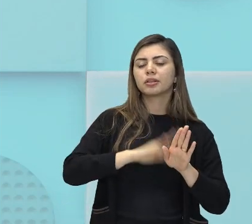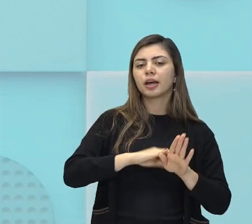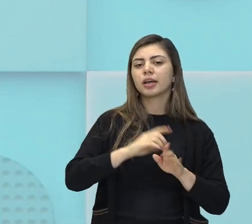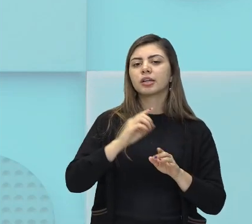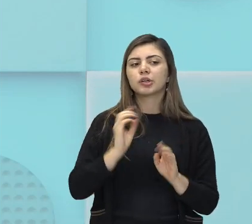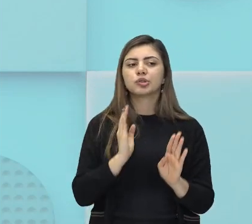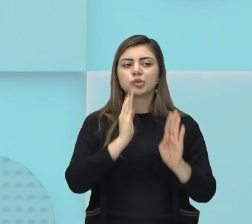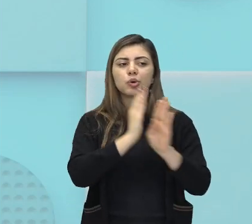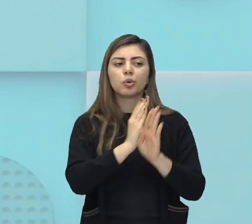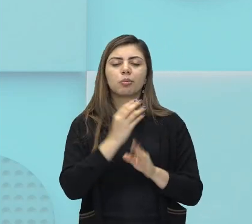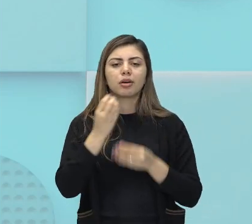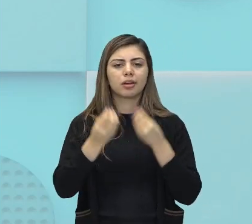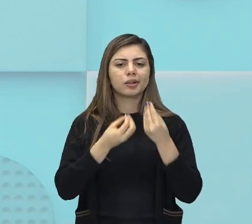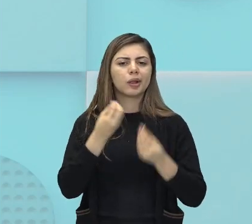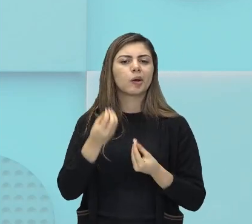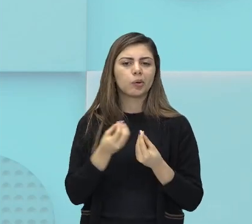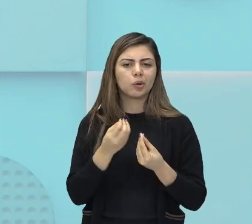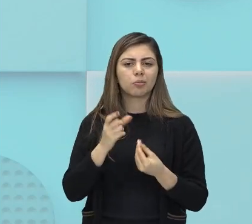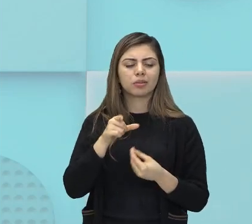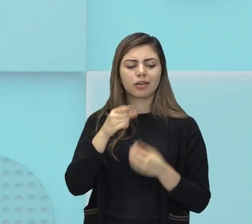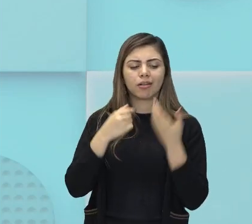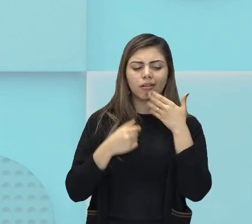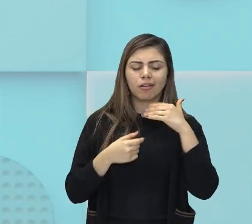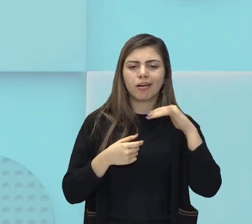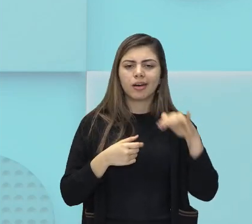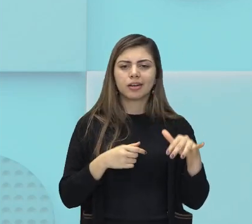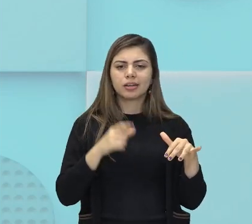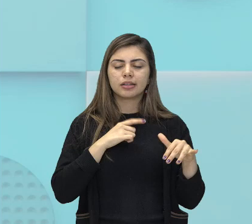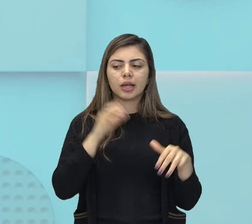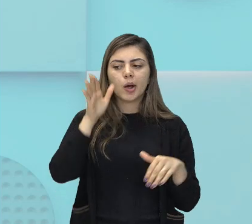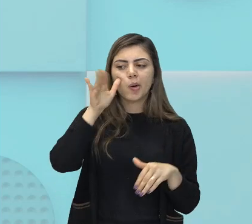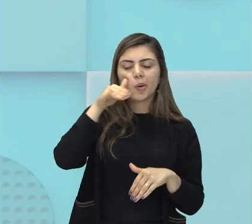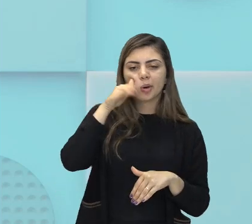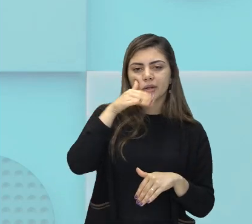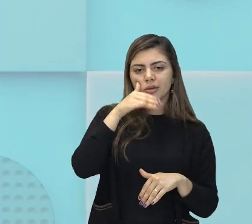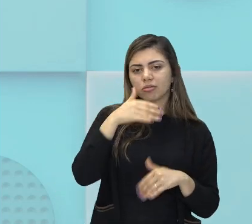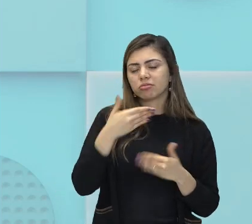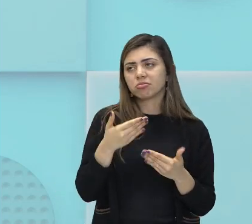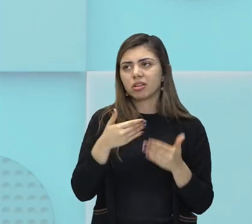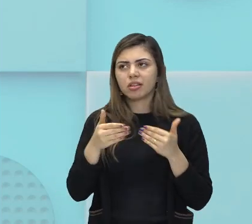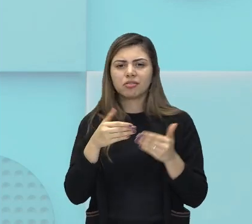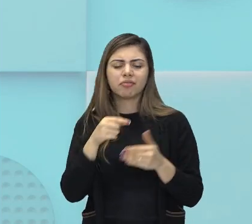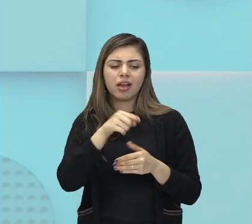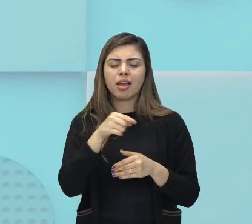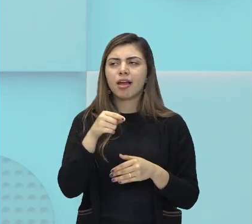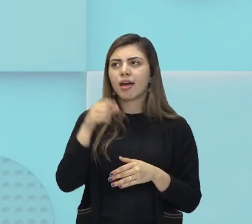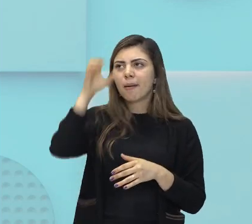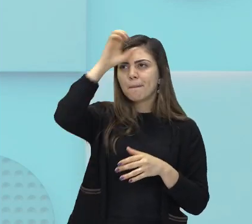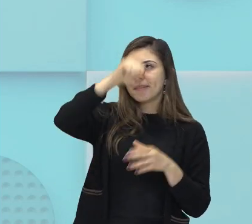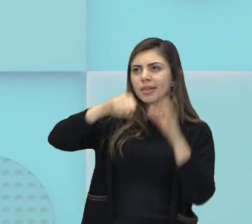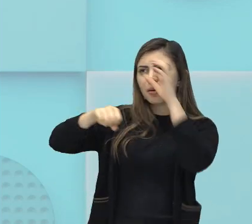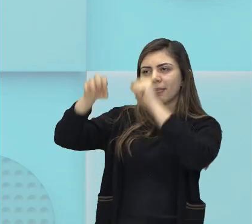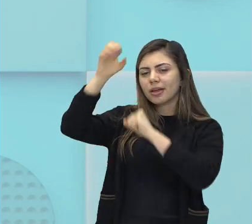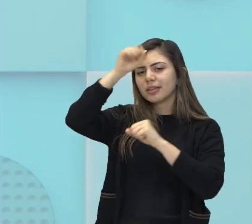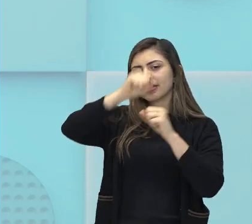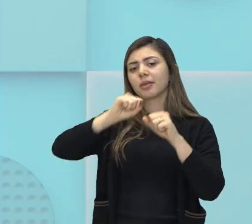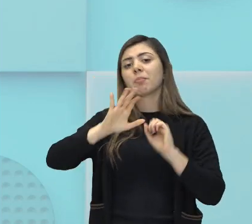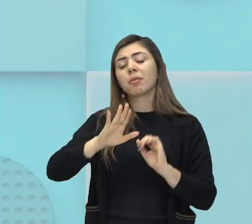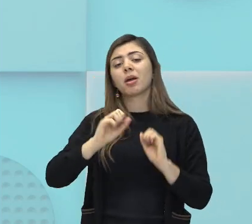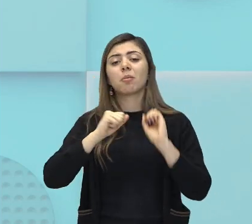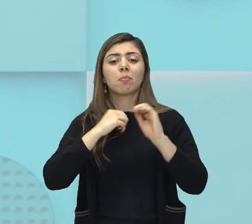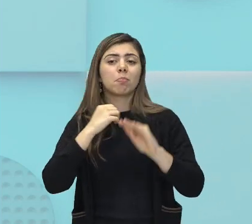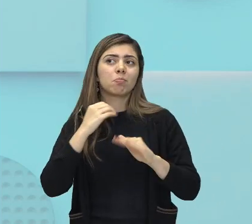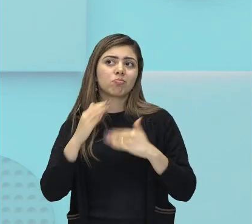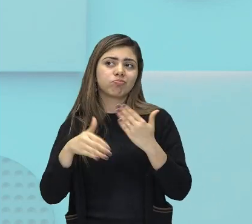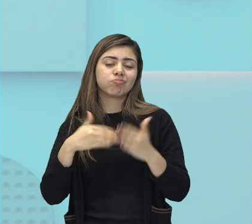sobre como a criança tem essa coisa da curiosidade, ela não se importa, ela quer aprender, mesmo que isso leve a resultados que